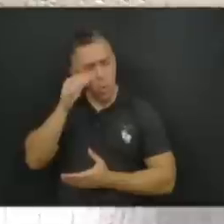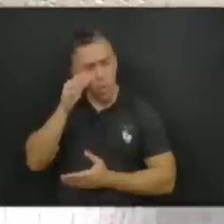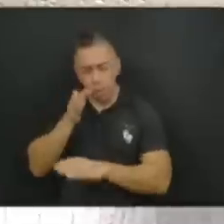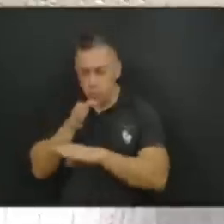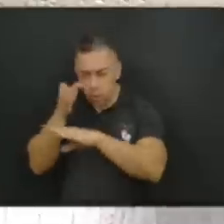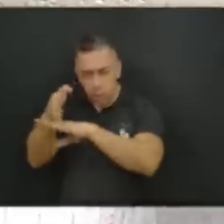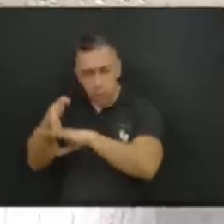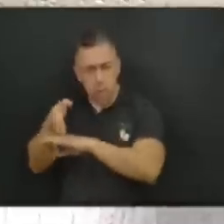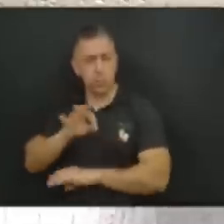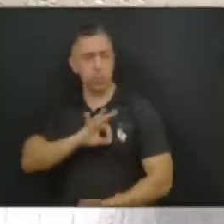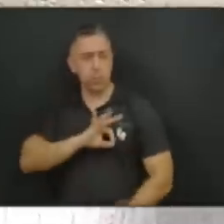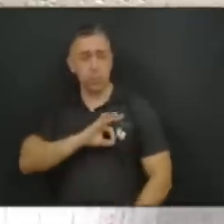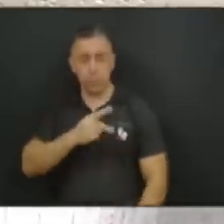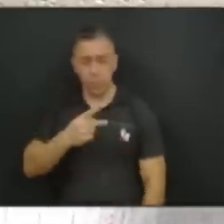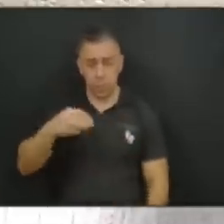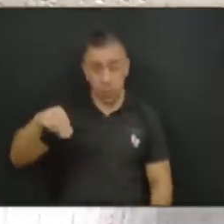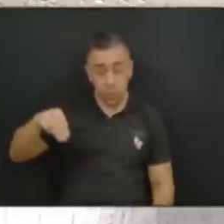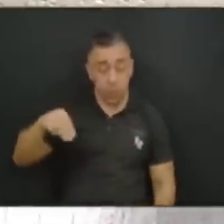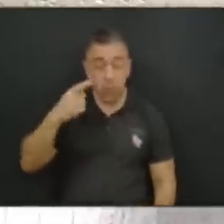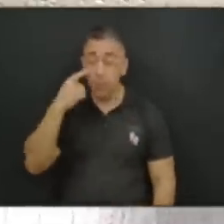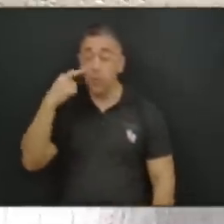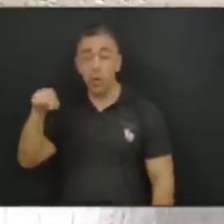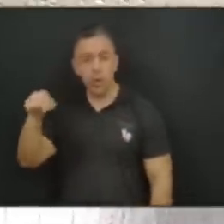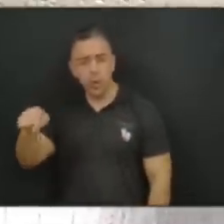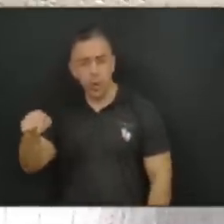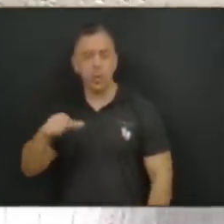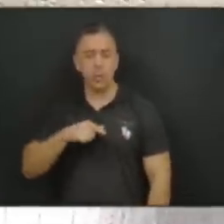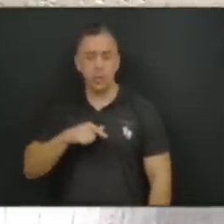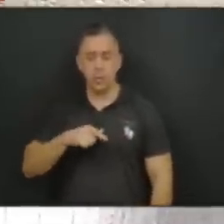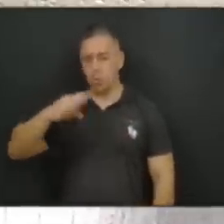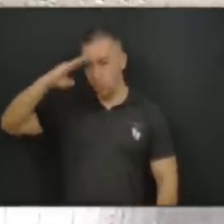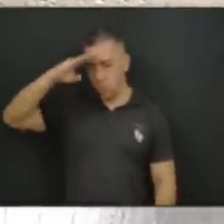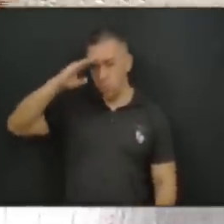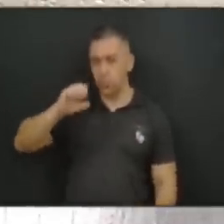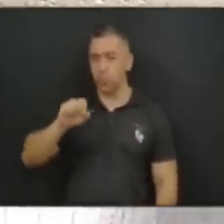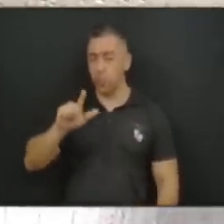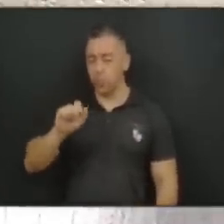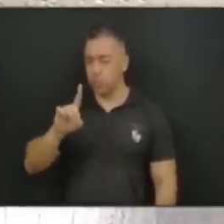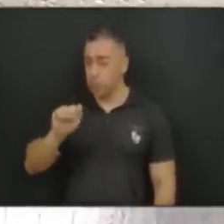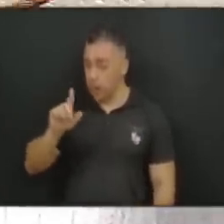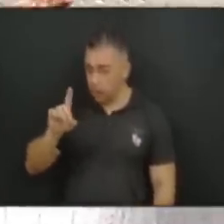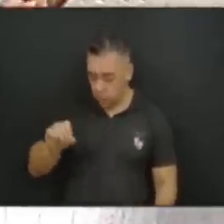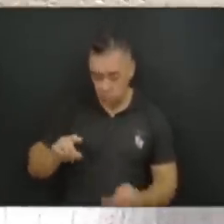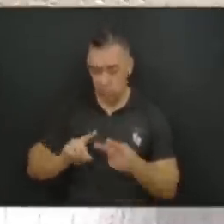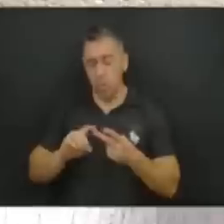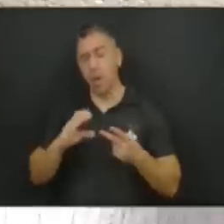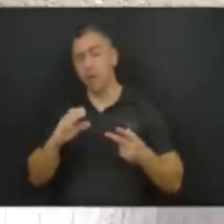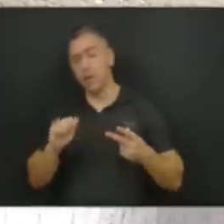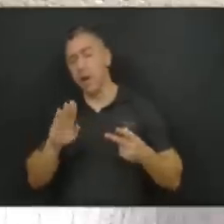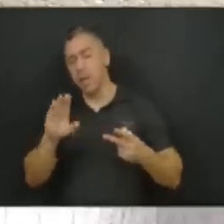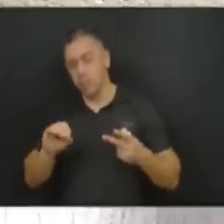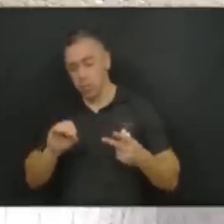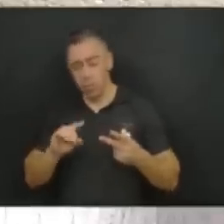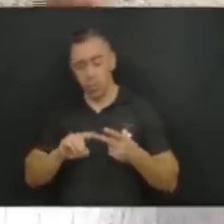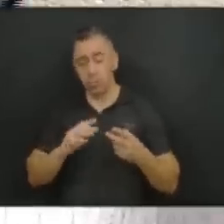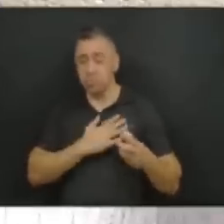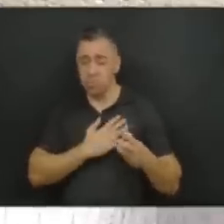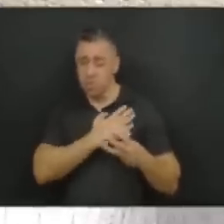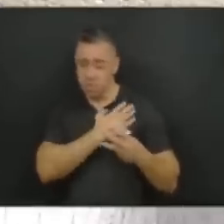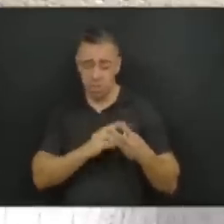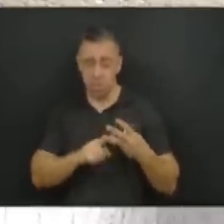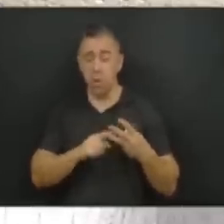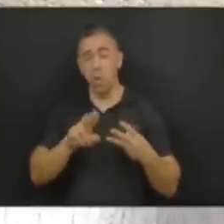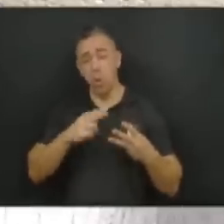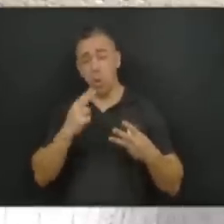visitar o destacamento da polícia lá e trará um soldado um cabo ou Sargento ou até mesmo Subtenente